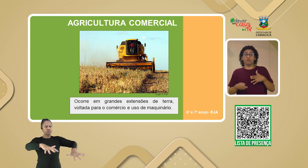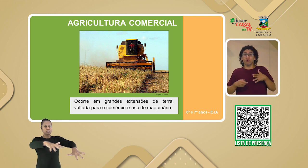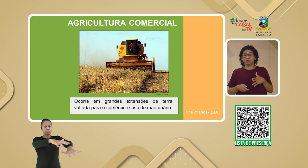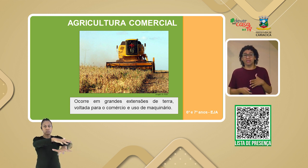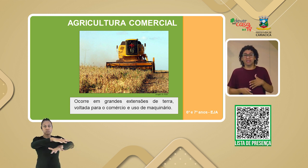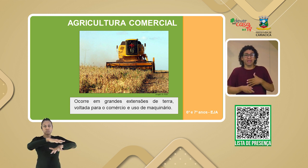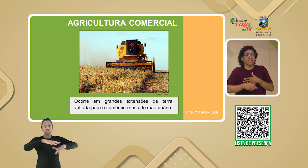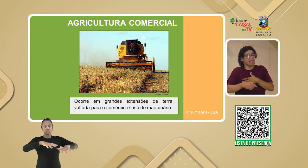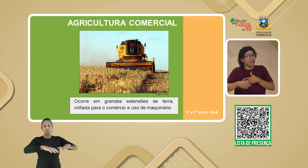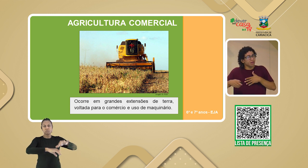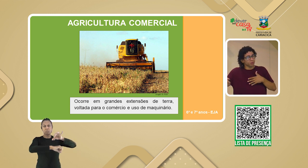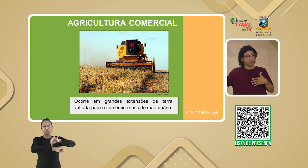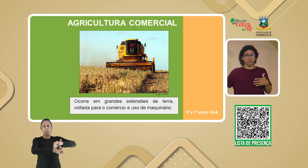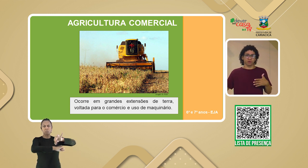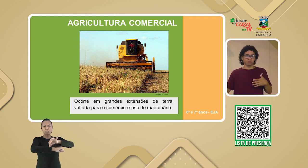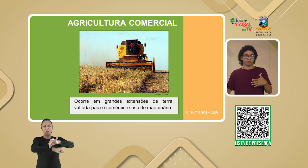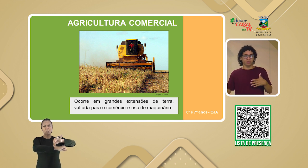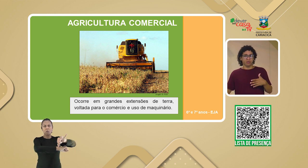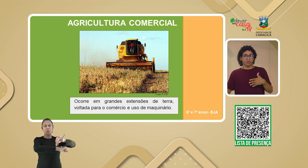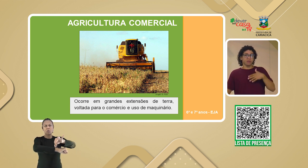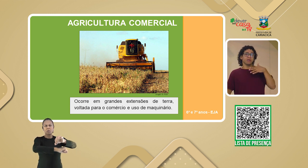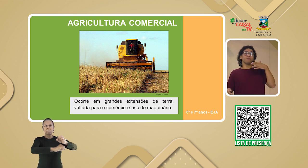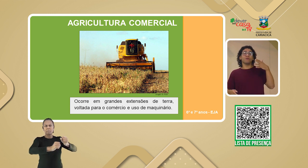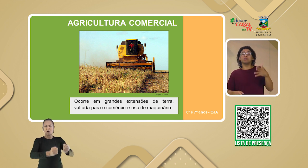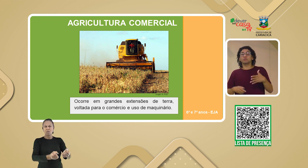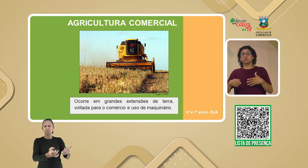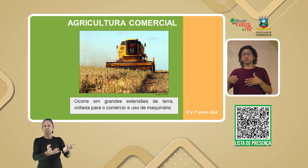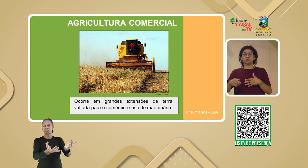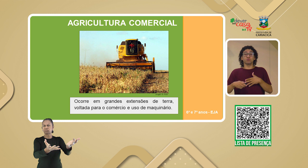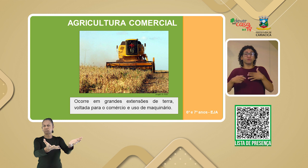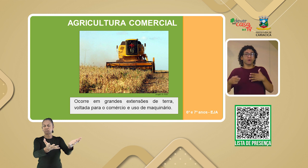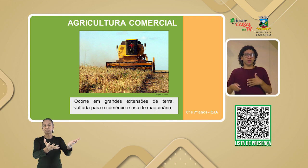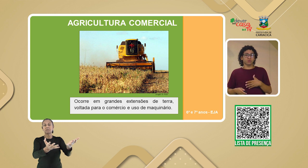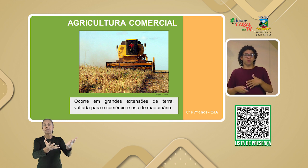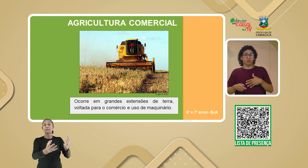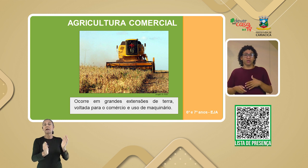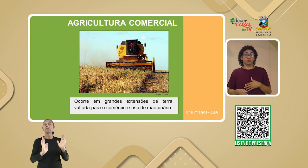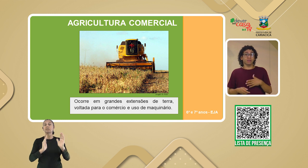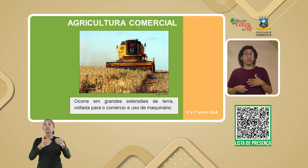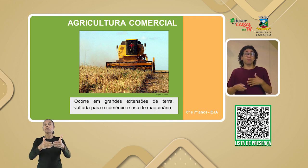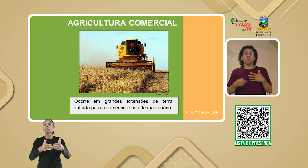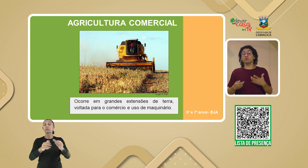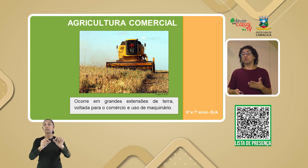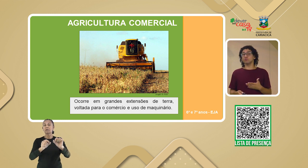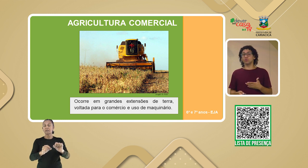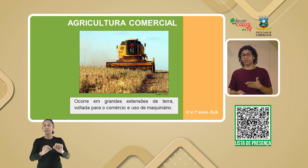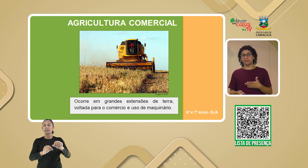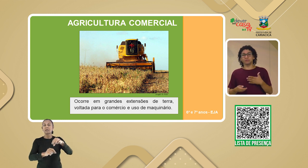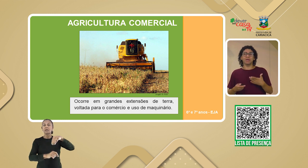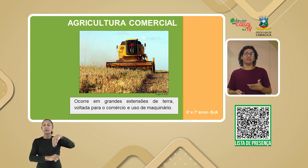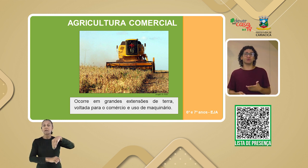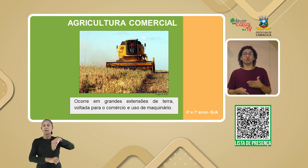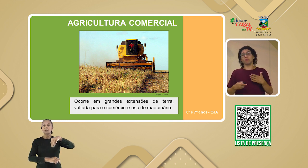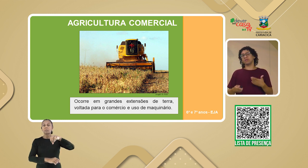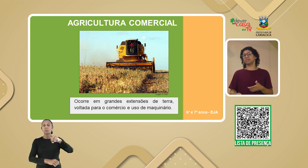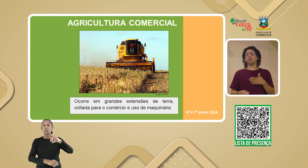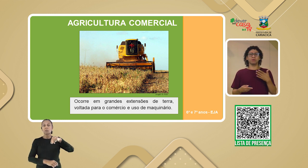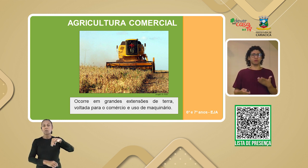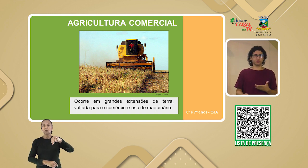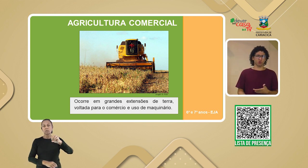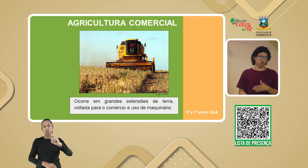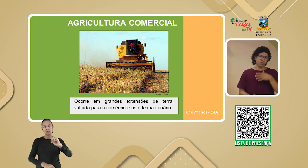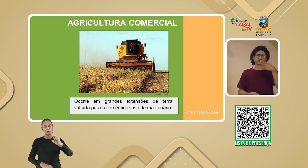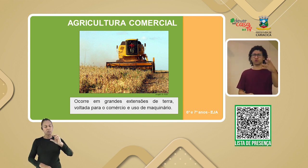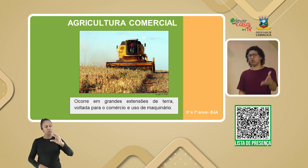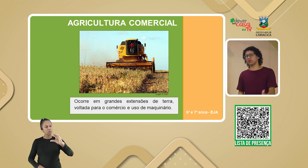comercial. O foco dele é na larga produção. Ele vende os produtos cultivados focando na monocultura. O que é isso? Normalmente é um